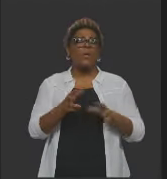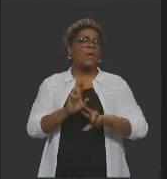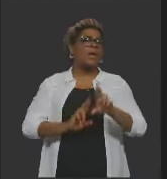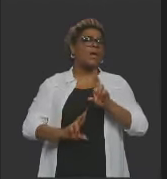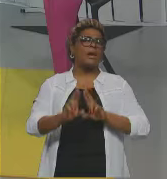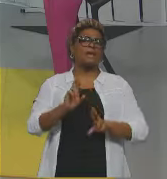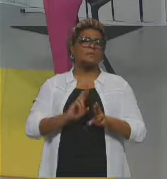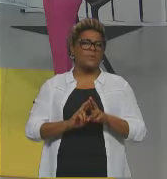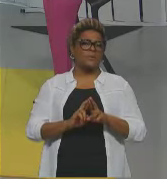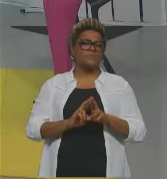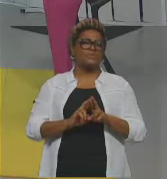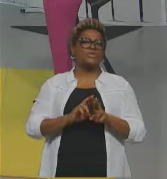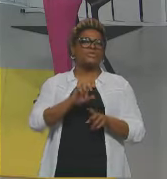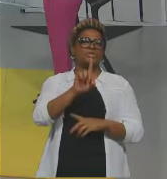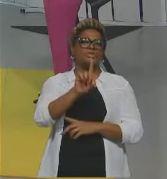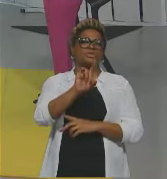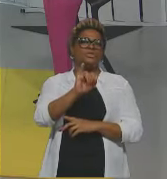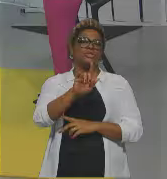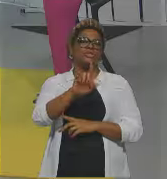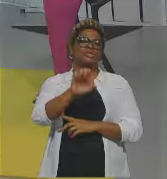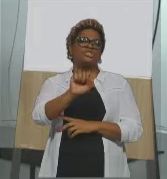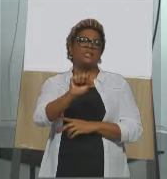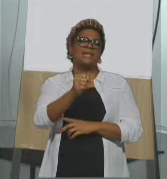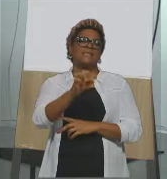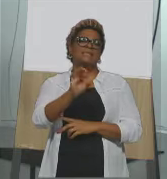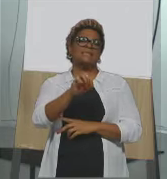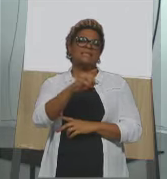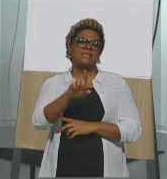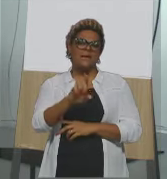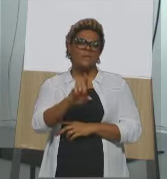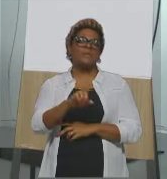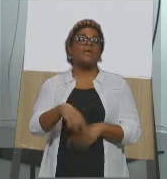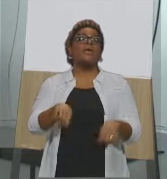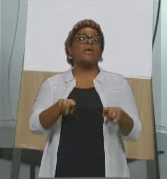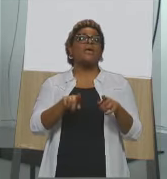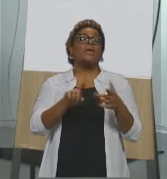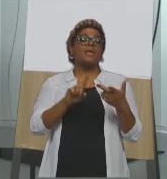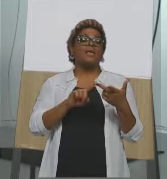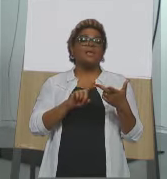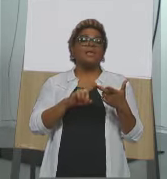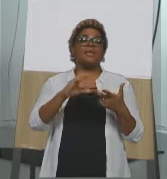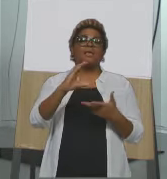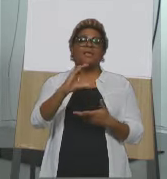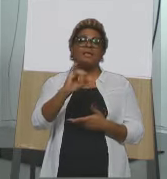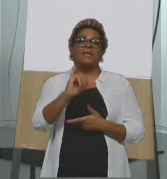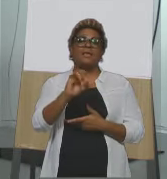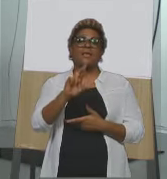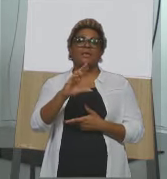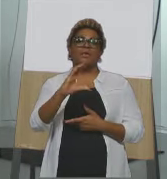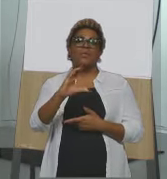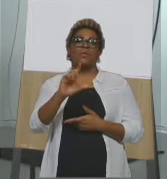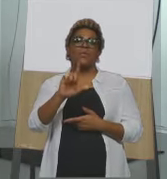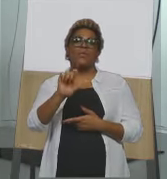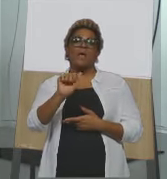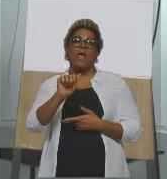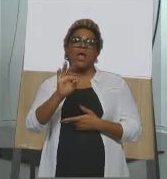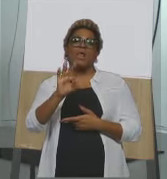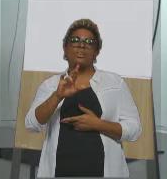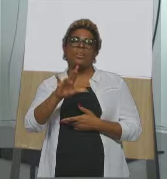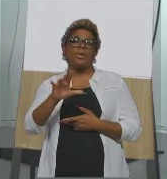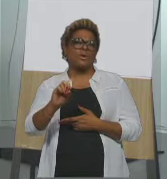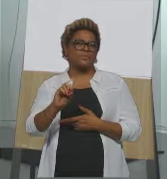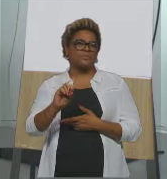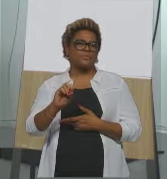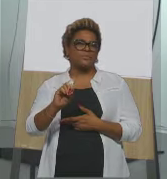circulatório? Falamos aqui que a digestão, ela é a decomposição dos alimentos, a transformação dos